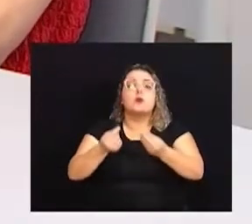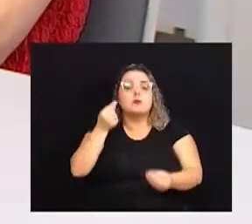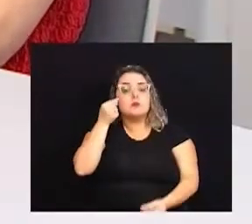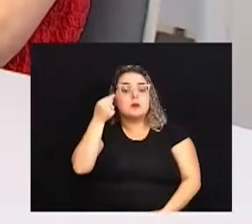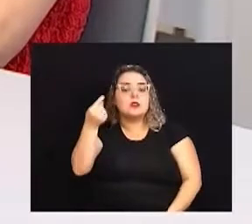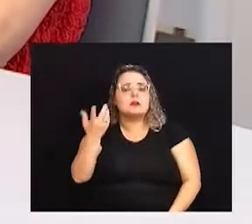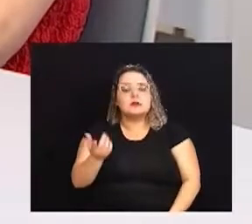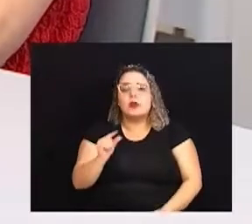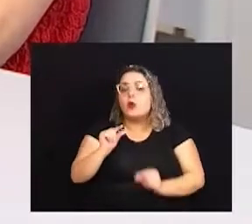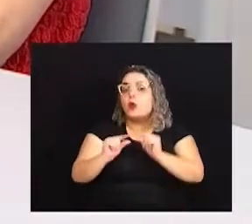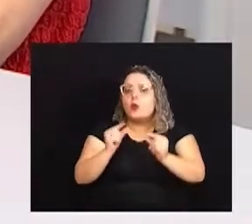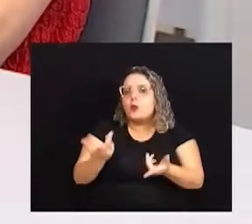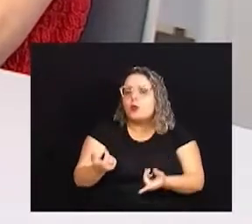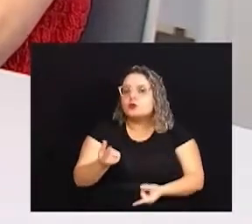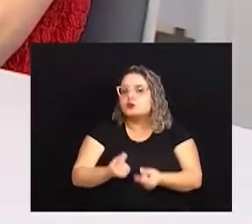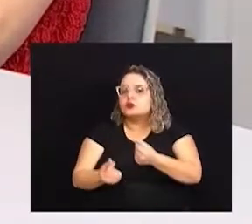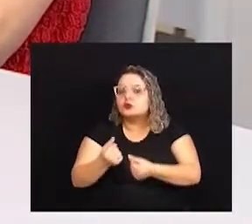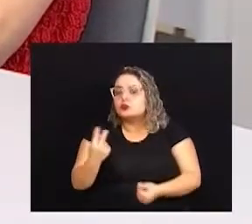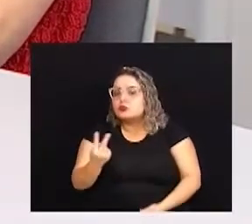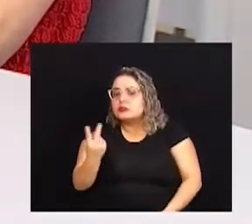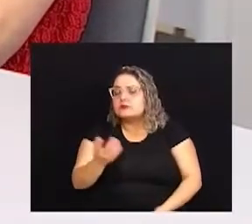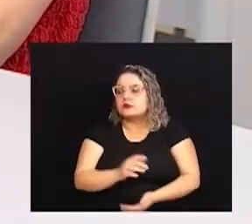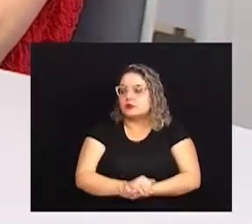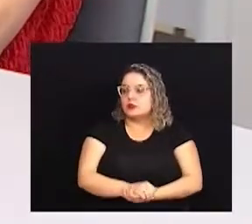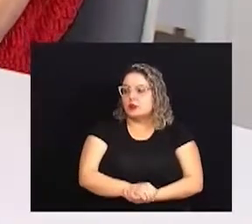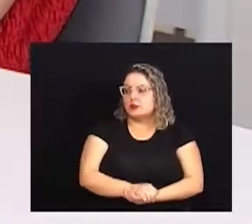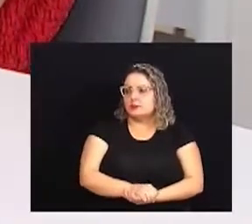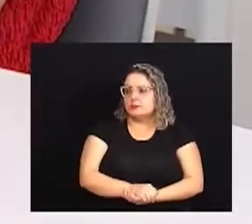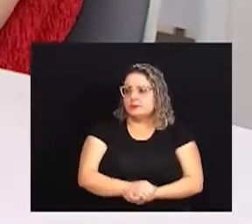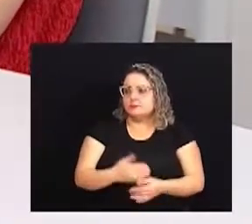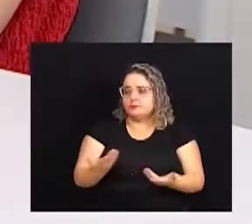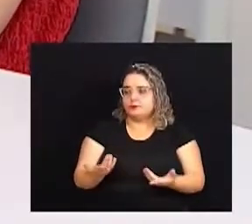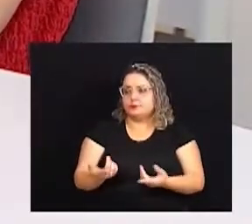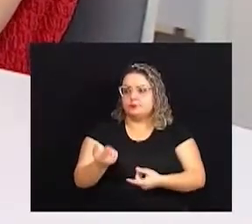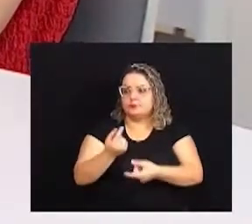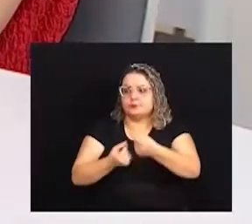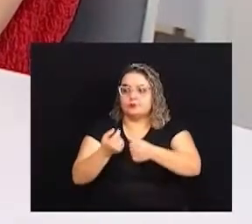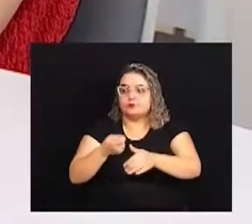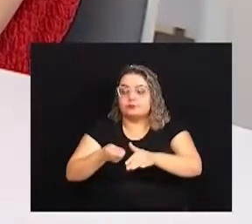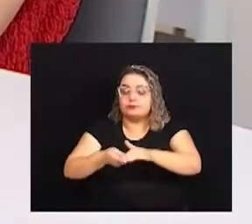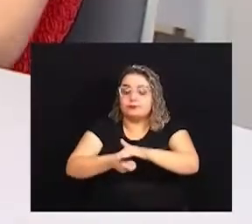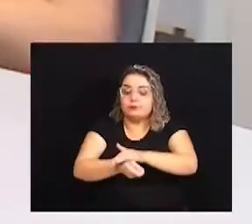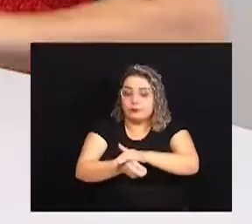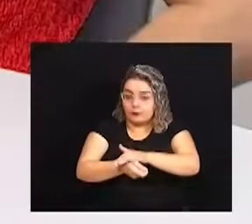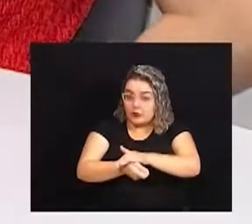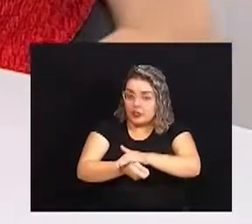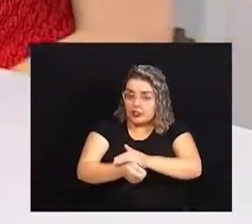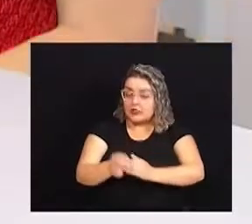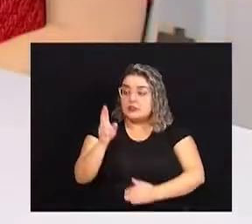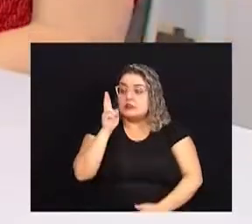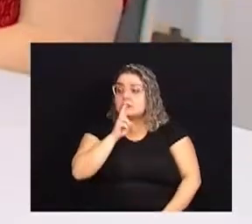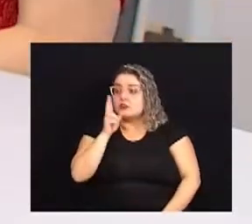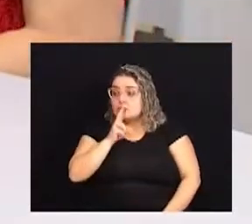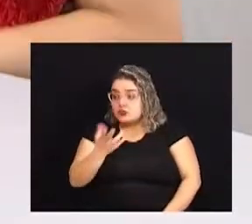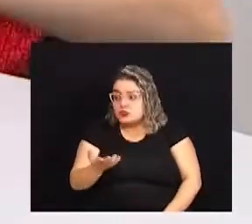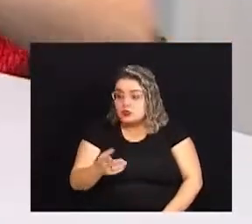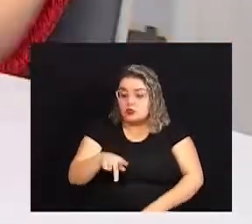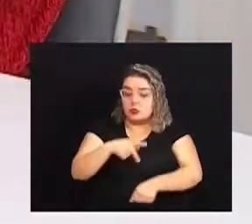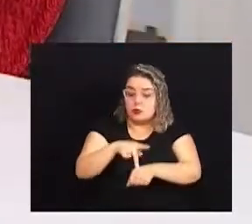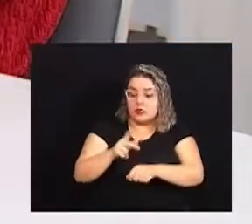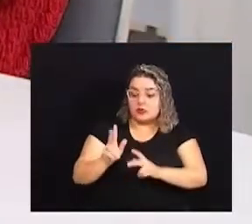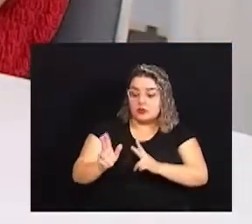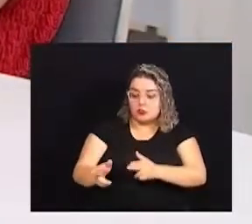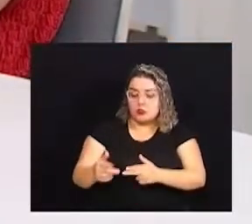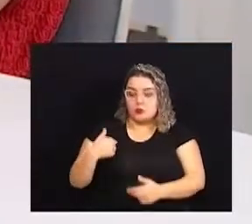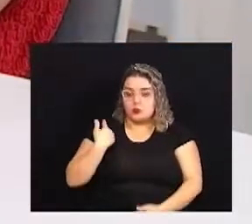Como é que a gente pode pensar aí um pouco sobre esse valor? Olha, reserva num país como o nosso, em